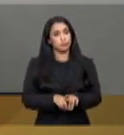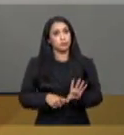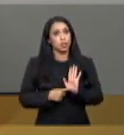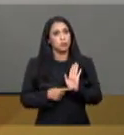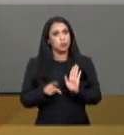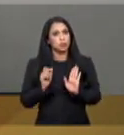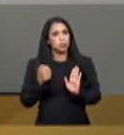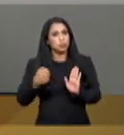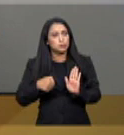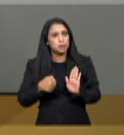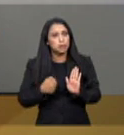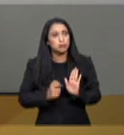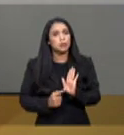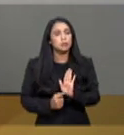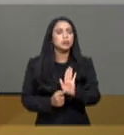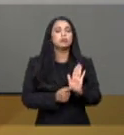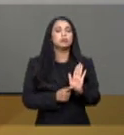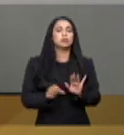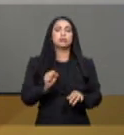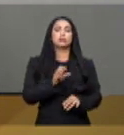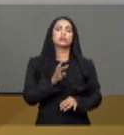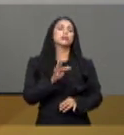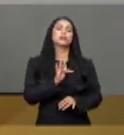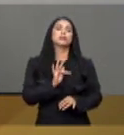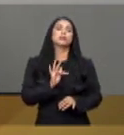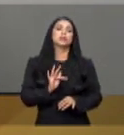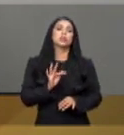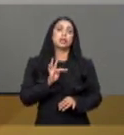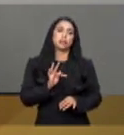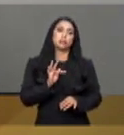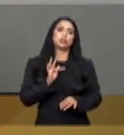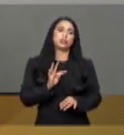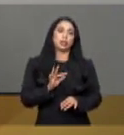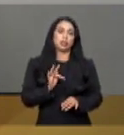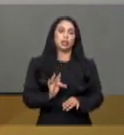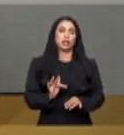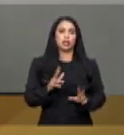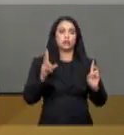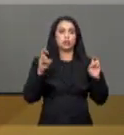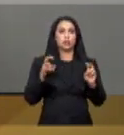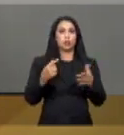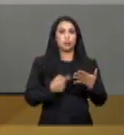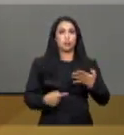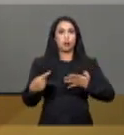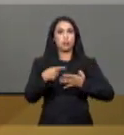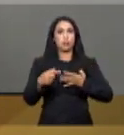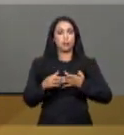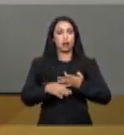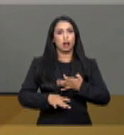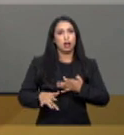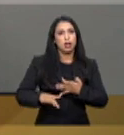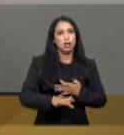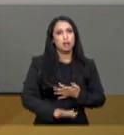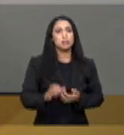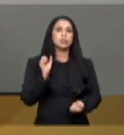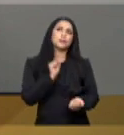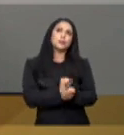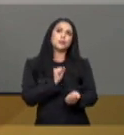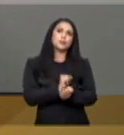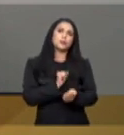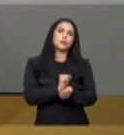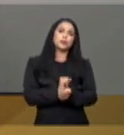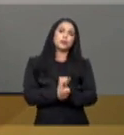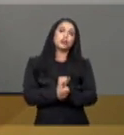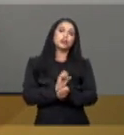Certificado que seria necessária a manifestação deste Supremo Tribunal sobre a matéria para fins de repercussão geral, aguardou-se o pronunciamento